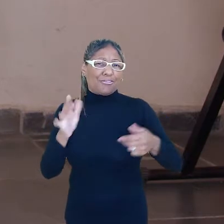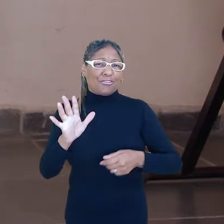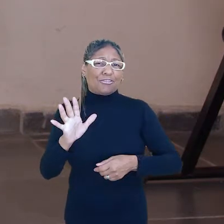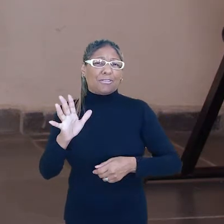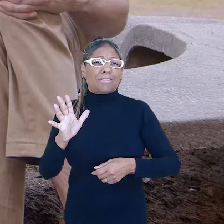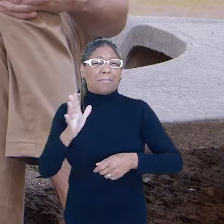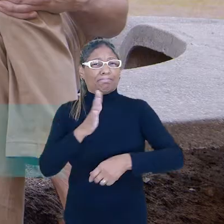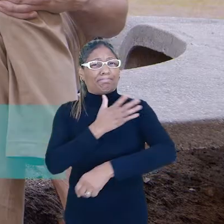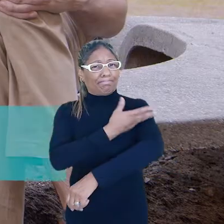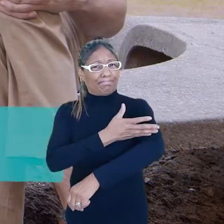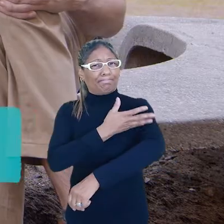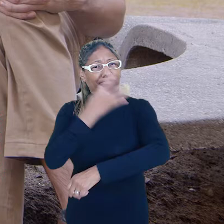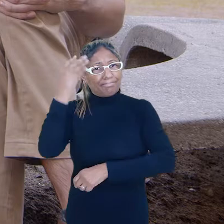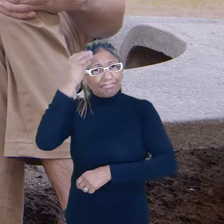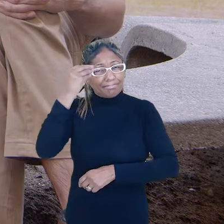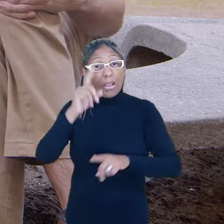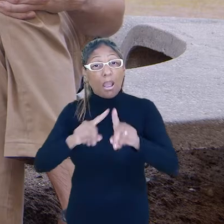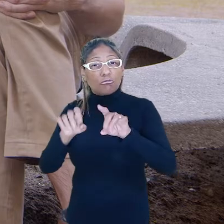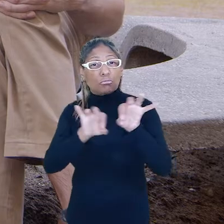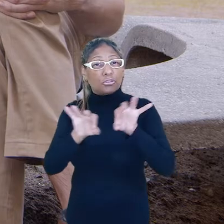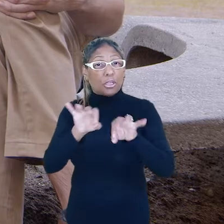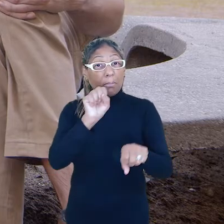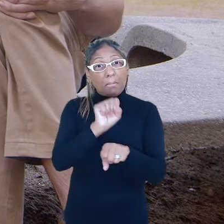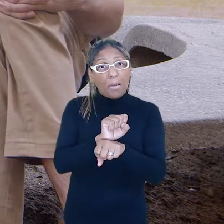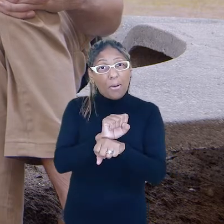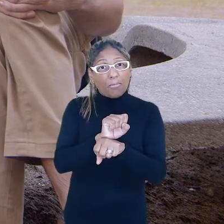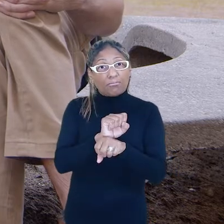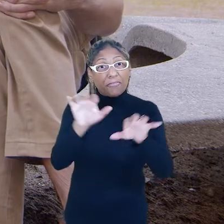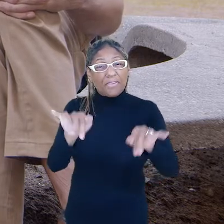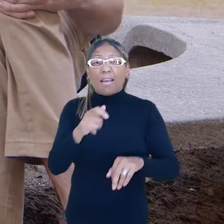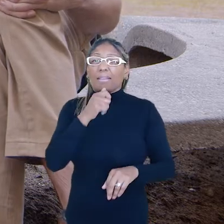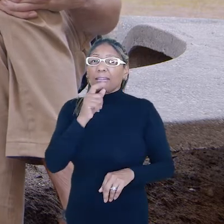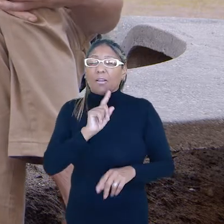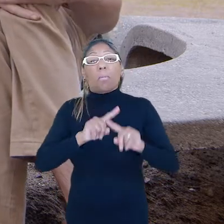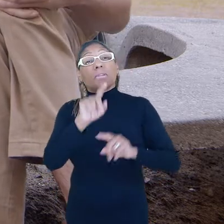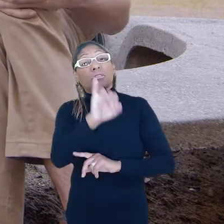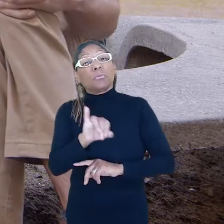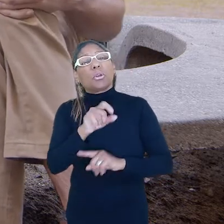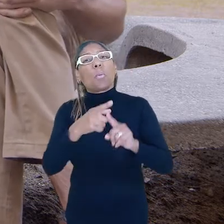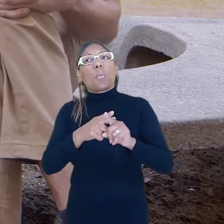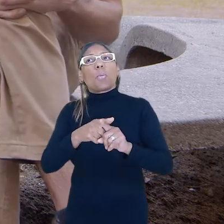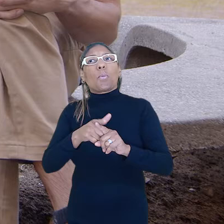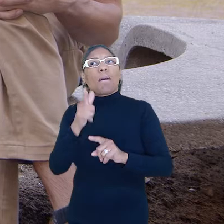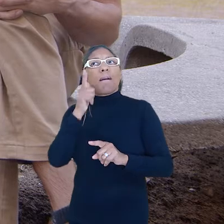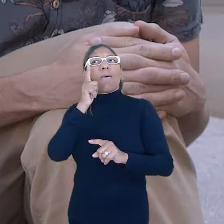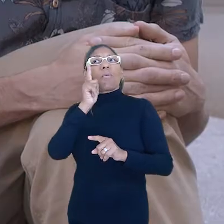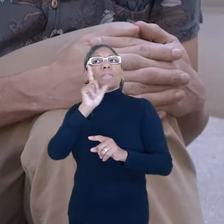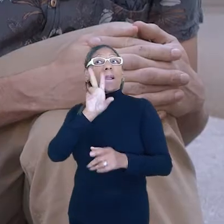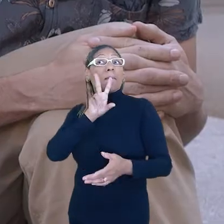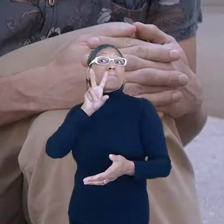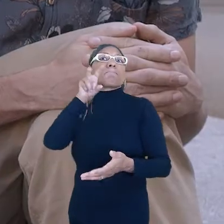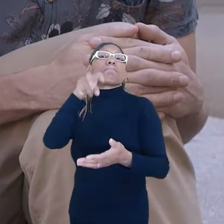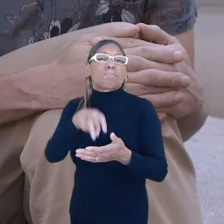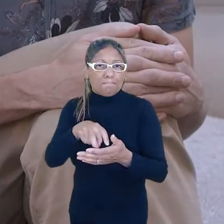gente já fazia. Tem um projeto que nem foi até o final, mas até onde ele chegou foi importante, a gente sente um salto, assim, né? Que